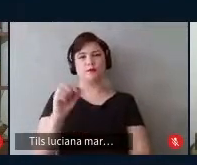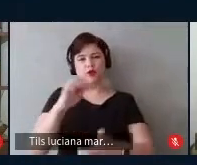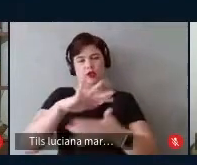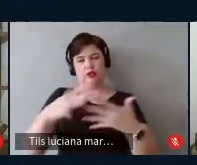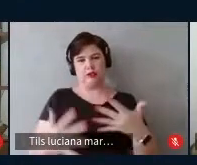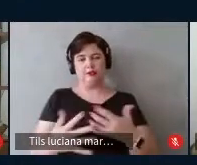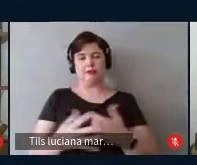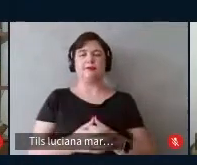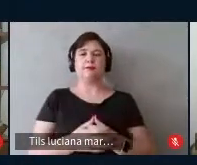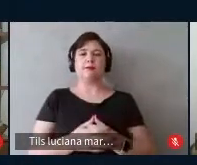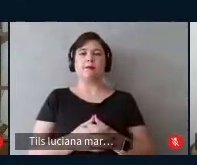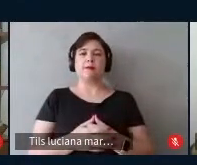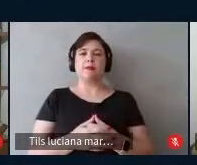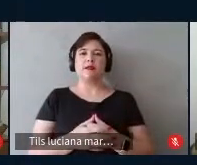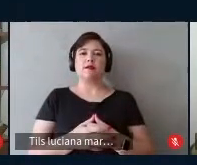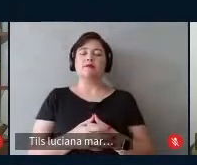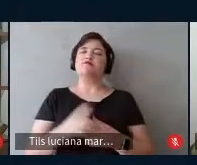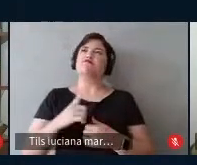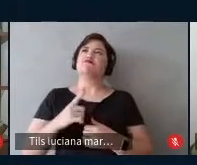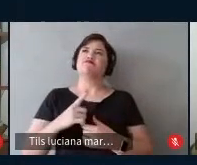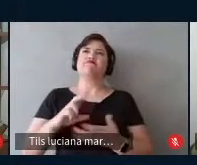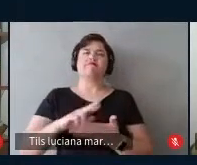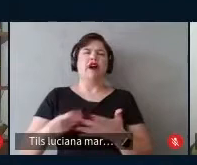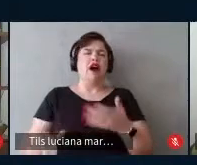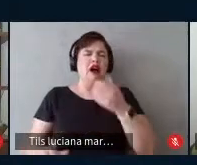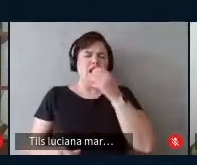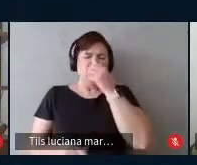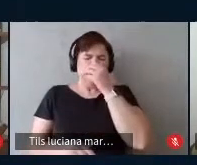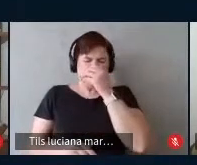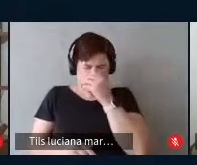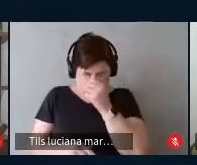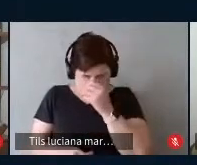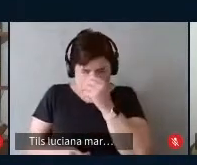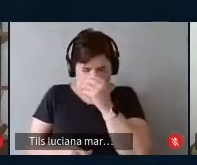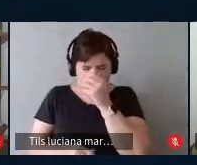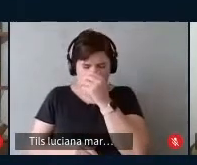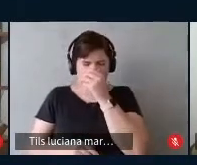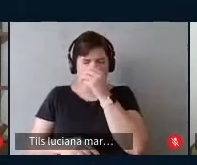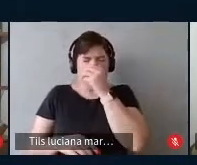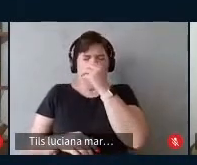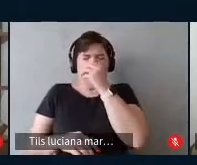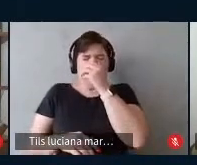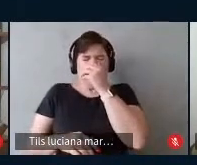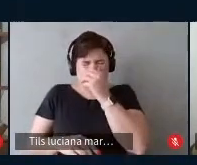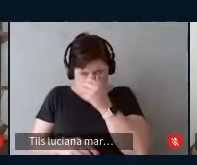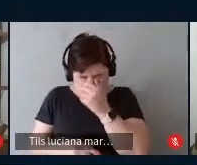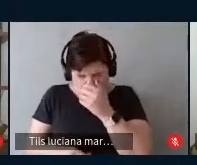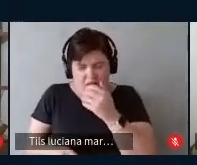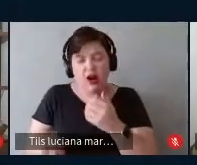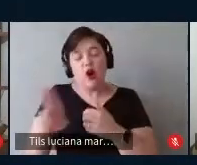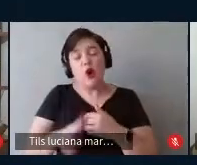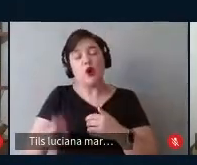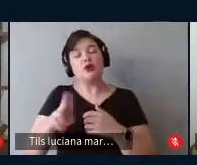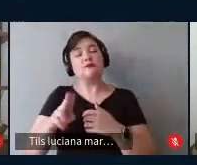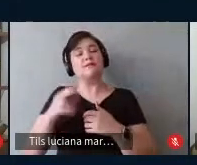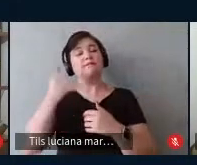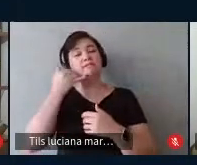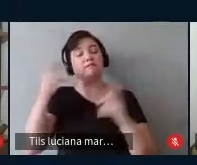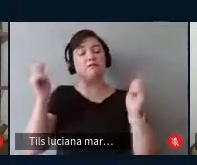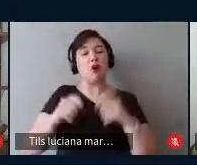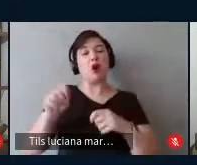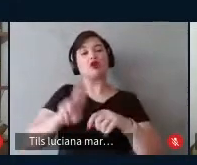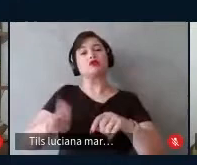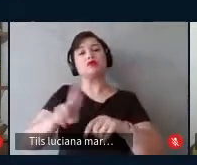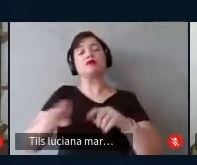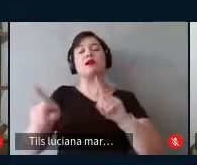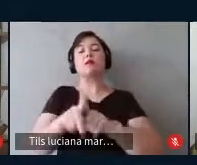Libras. Enfim, questões de uso de headset, que pode ser feito uma alusão sobre a